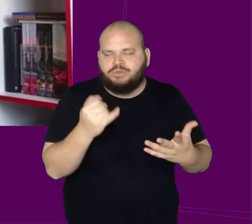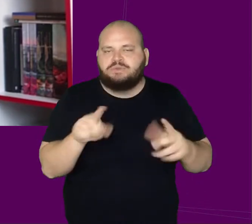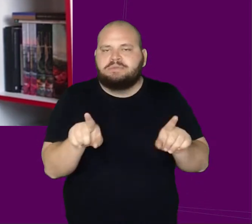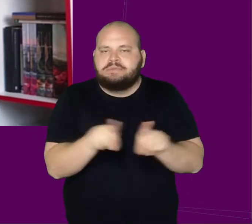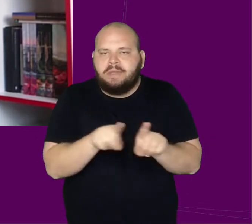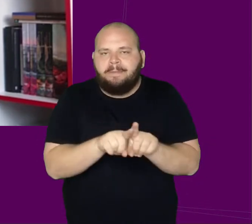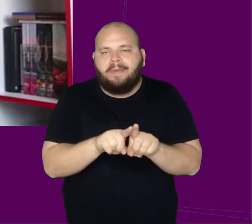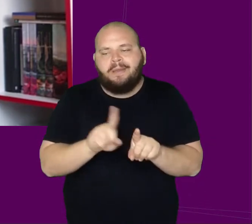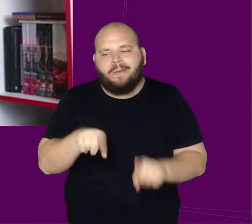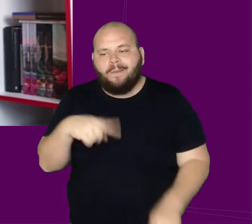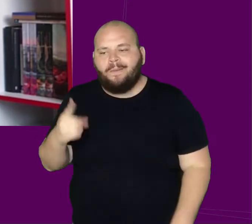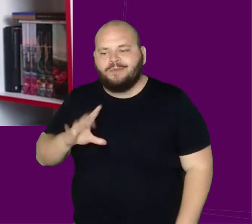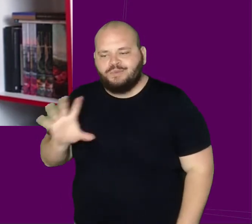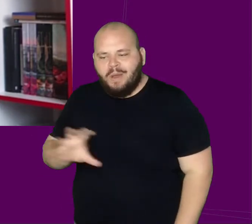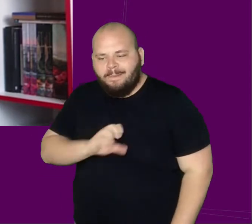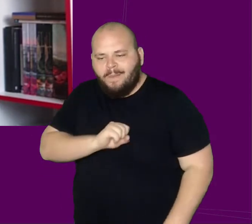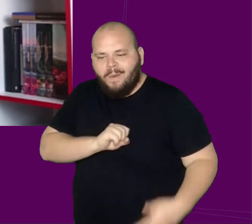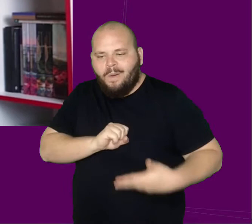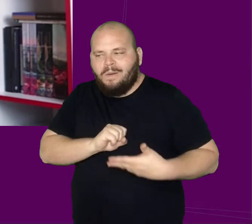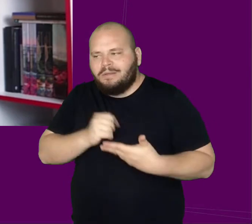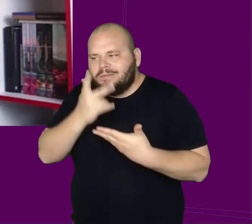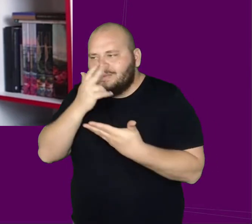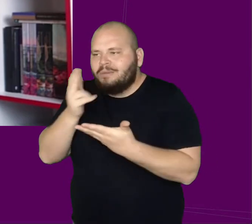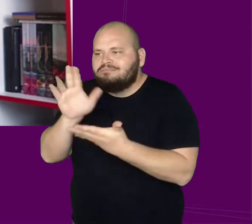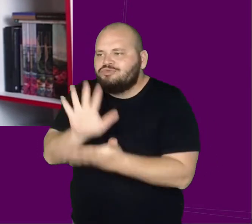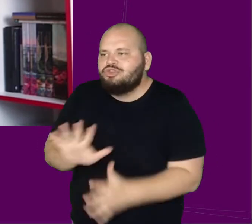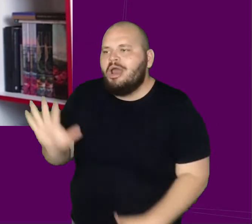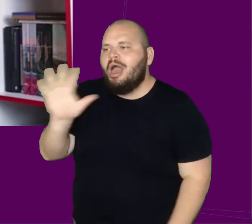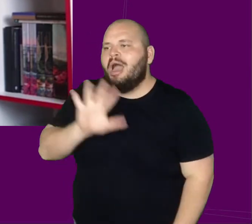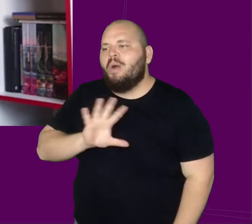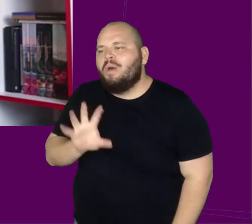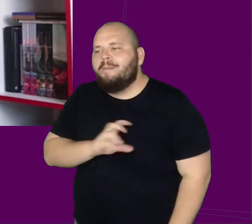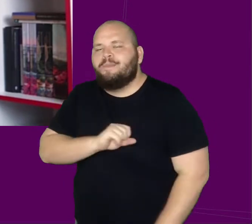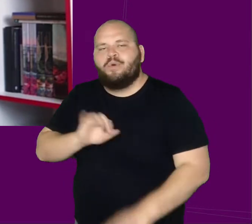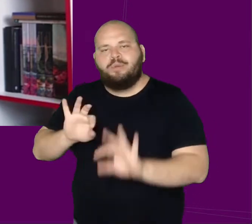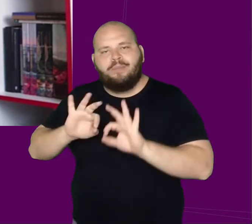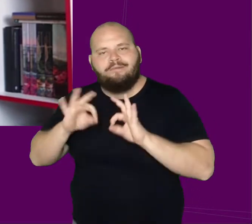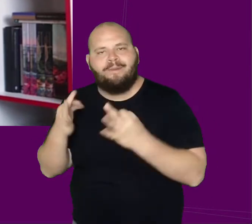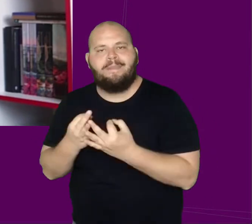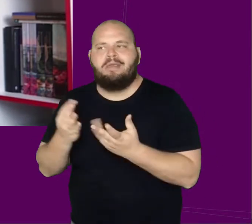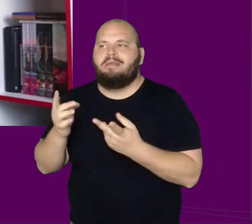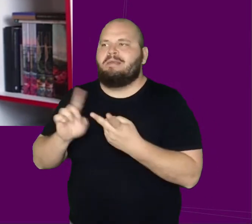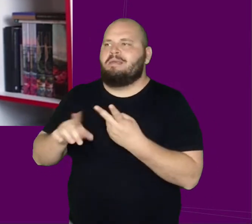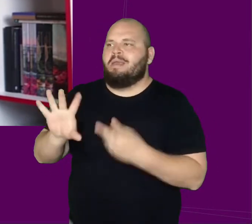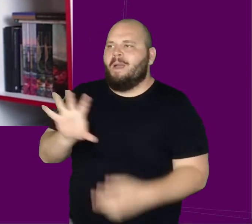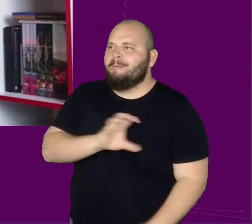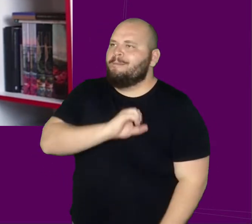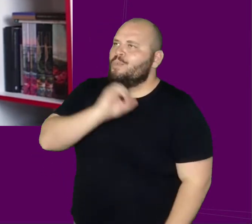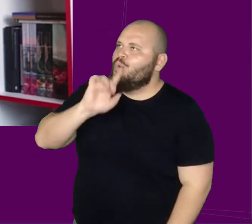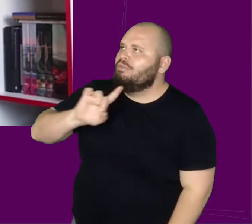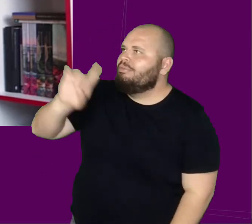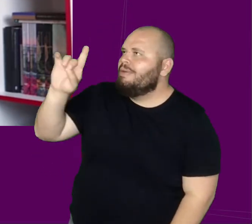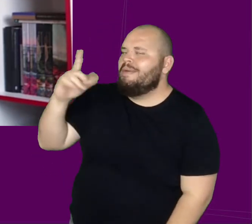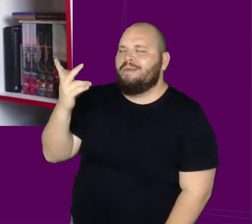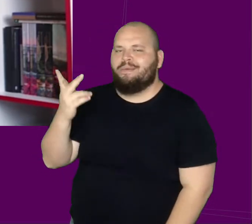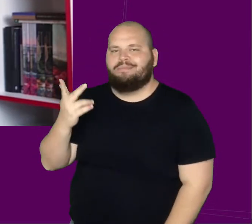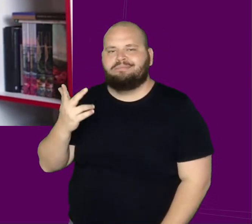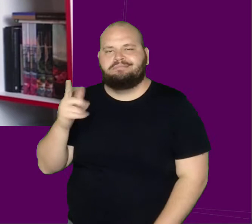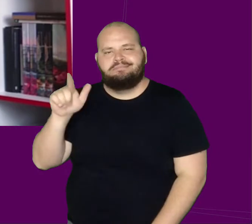esse outro amor, que é um amor mais geral, né? O amor que ela tem pela família, o amor que ela tem por Deus,